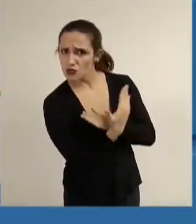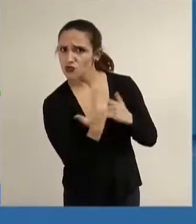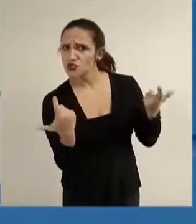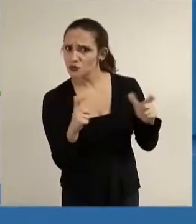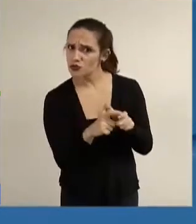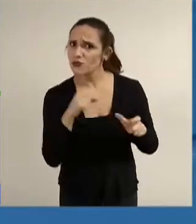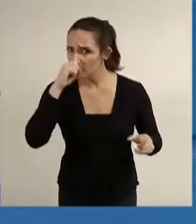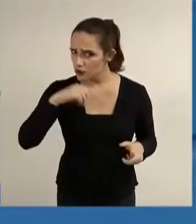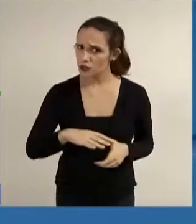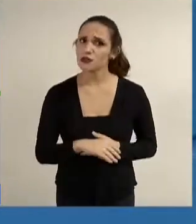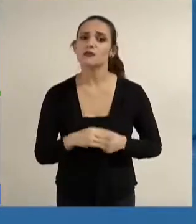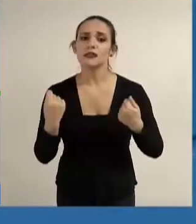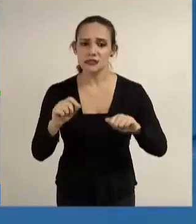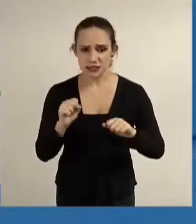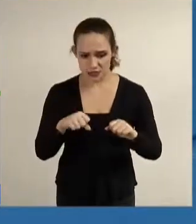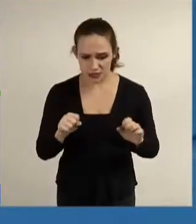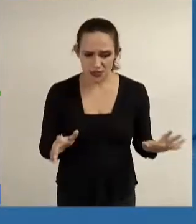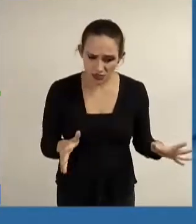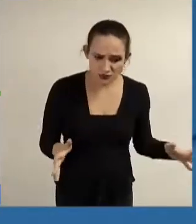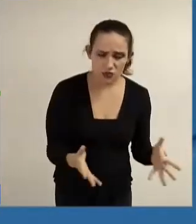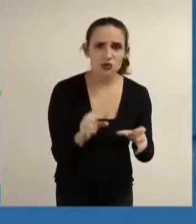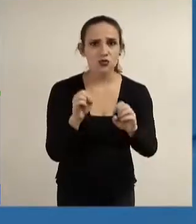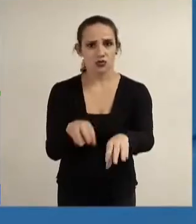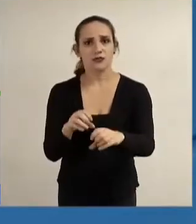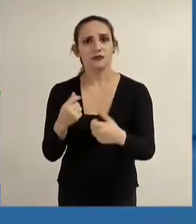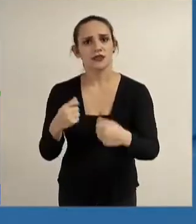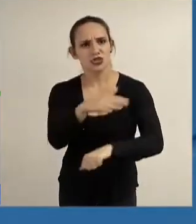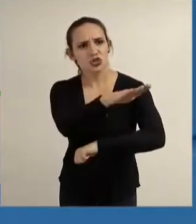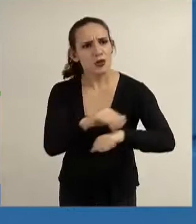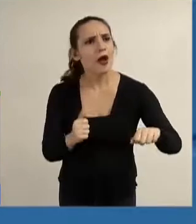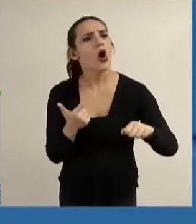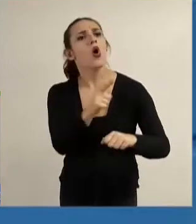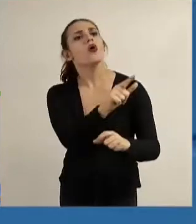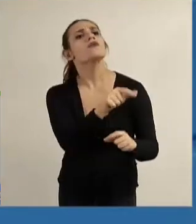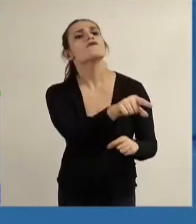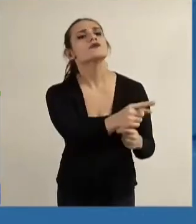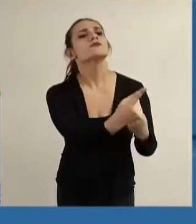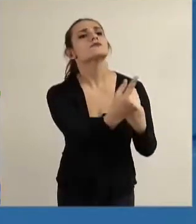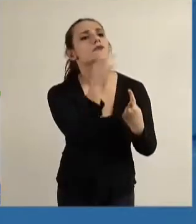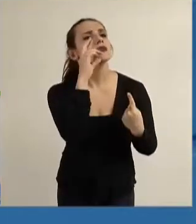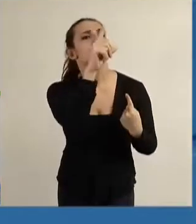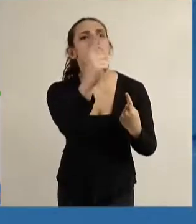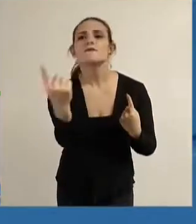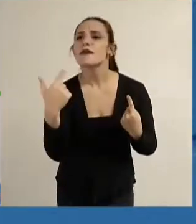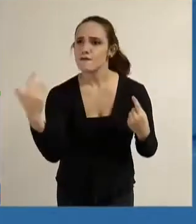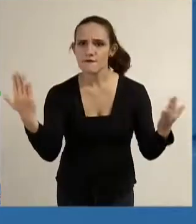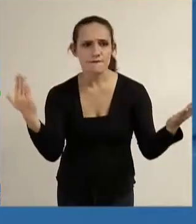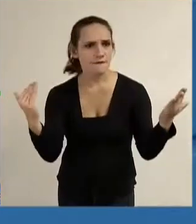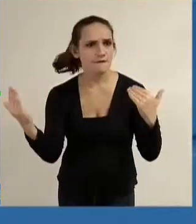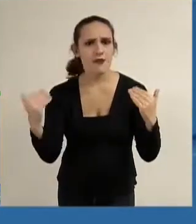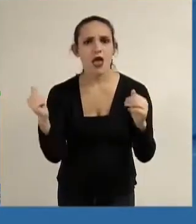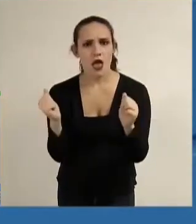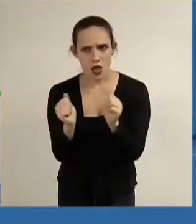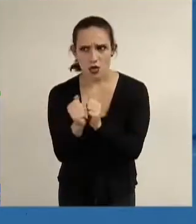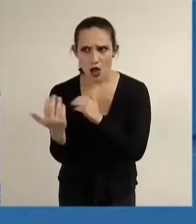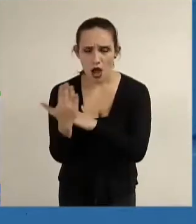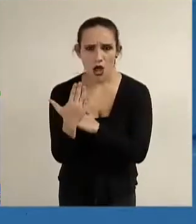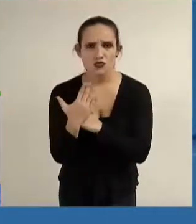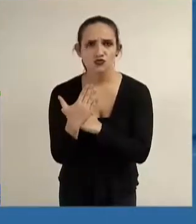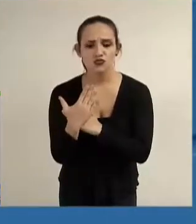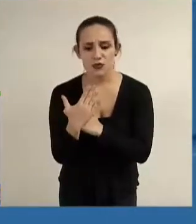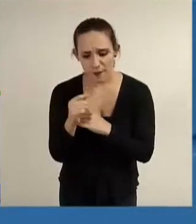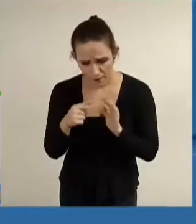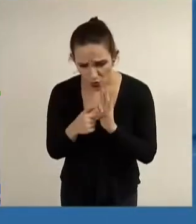peso, investir na educação e chamar outros atores para mostrar ao menino e à menina que é muito